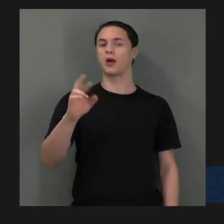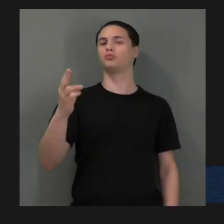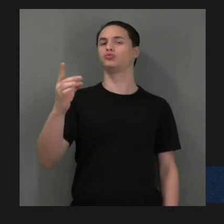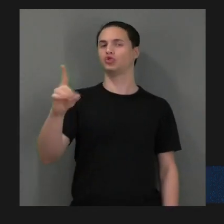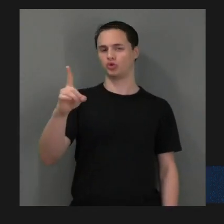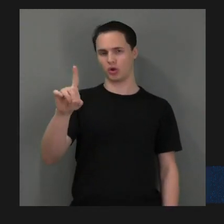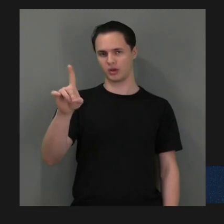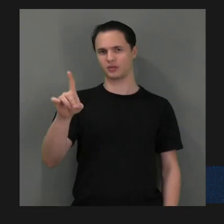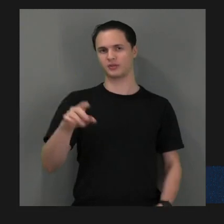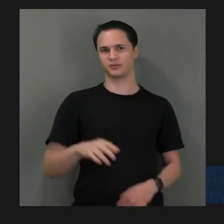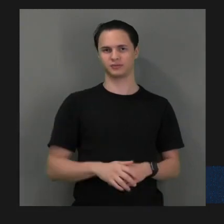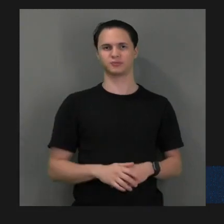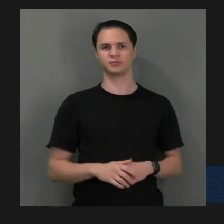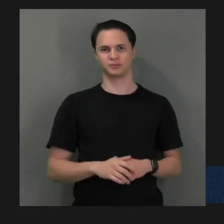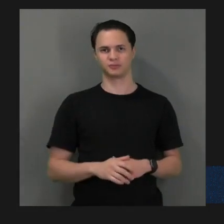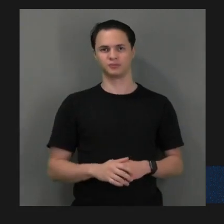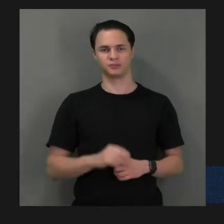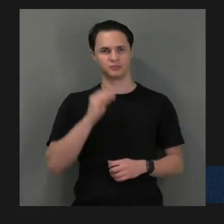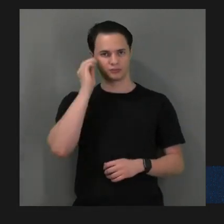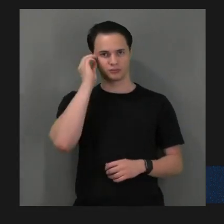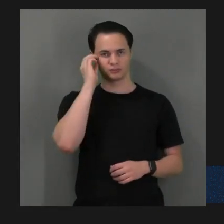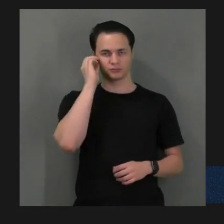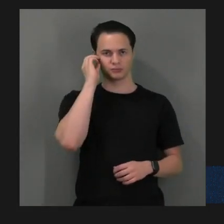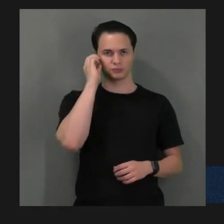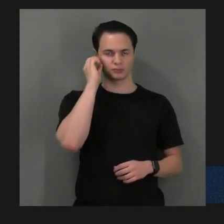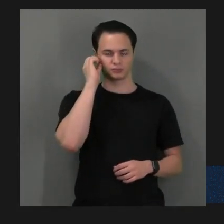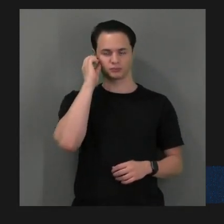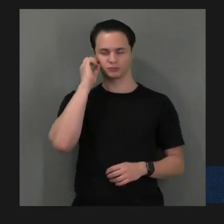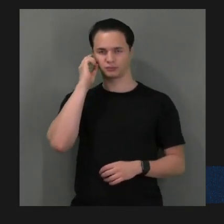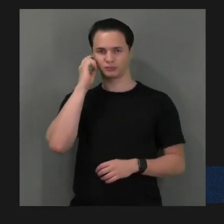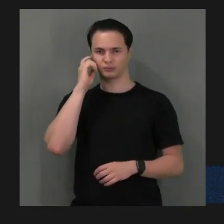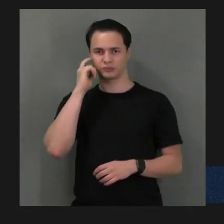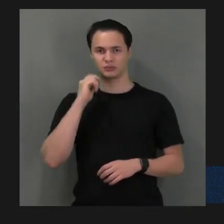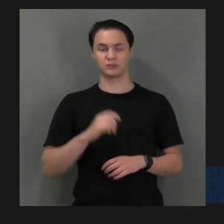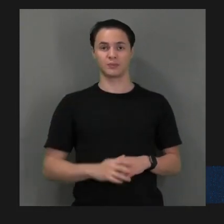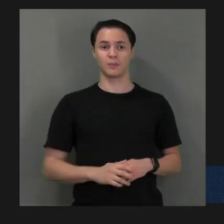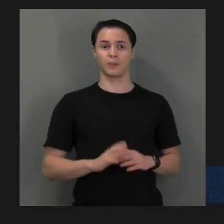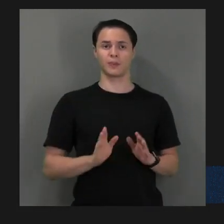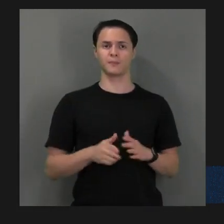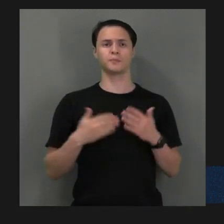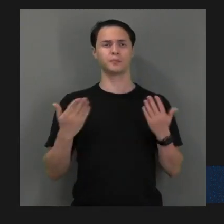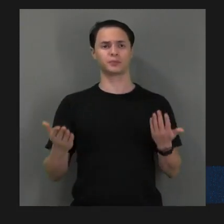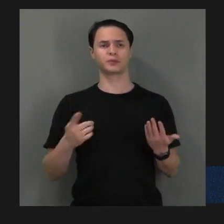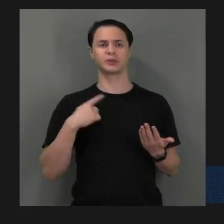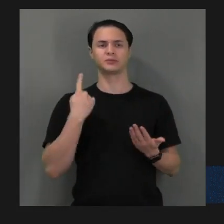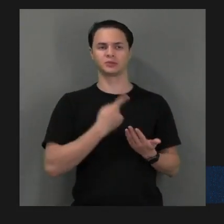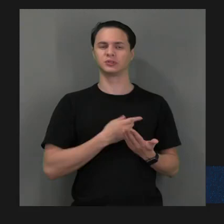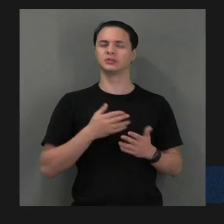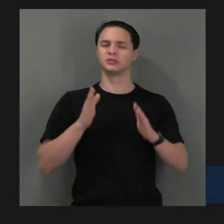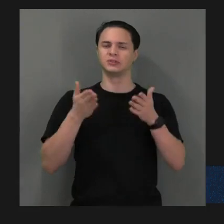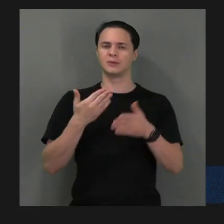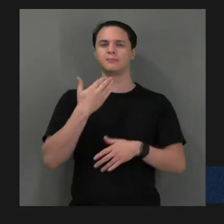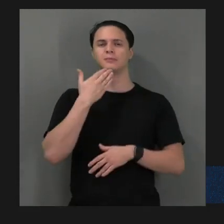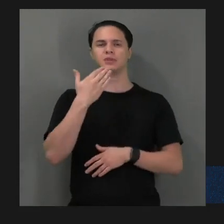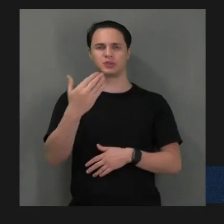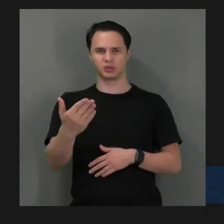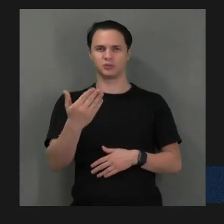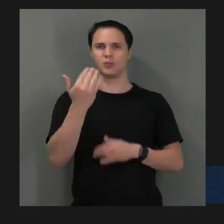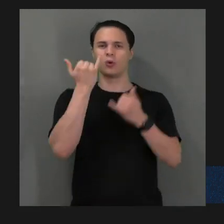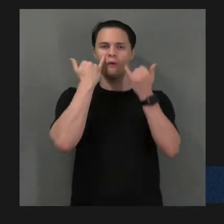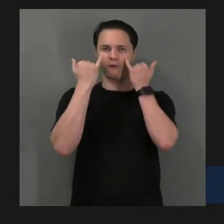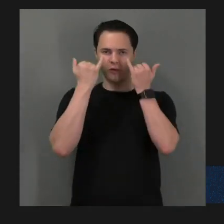1 P de bola e de índio. Sobre isso, nós já fizemos pedido de